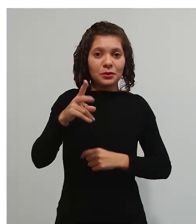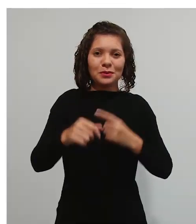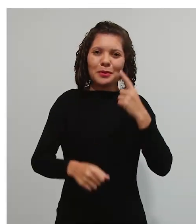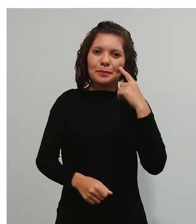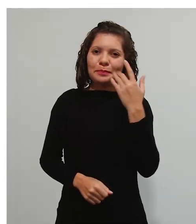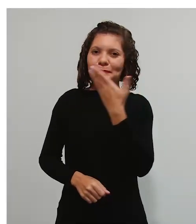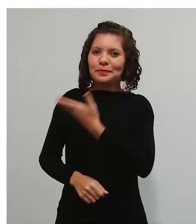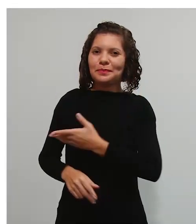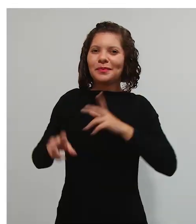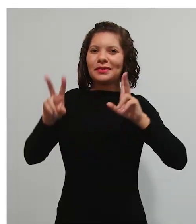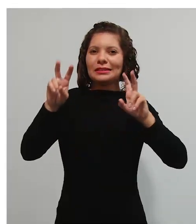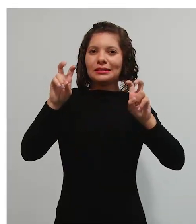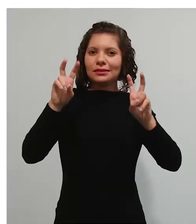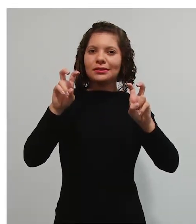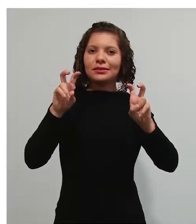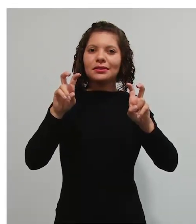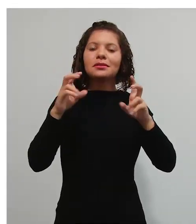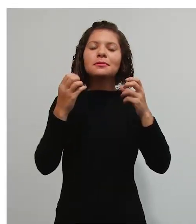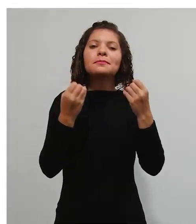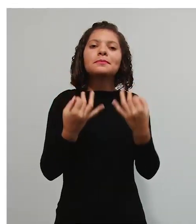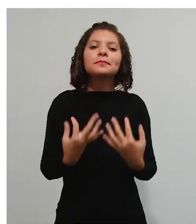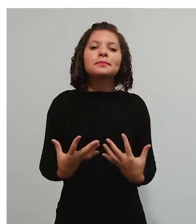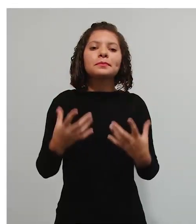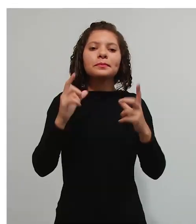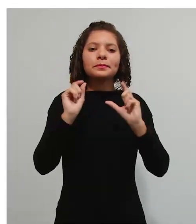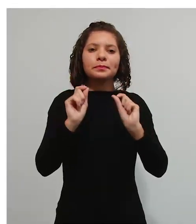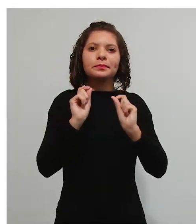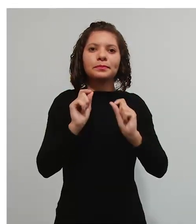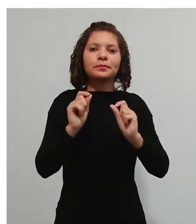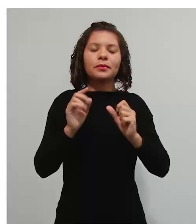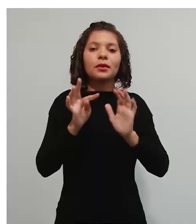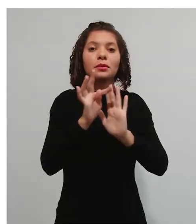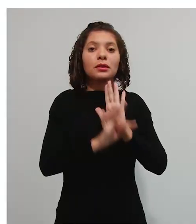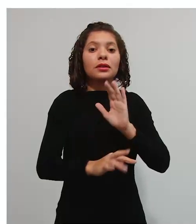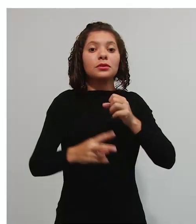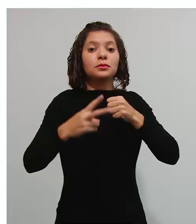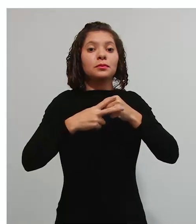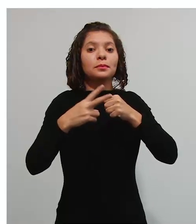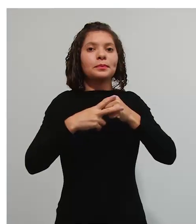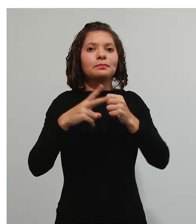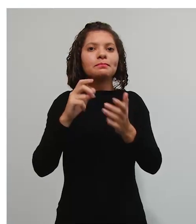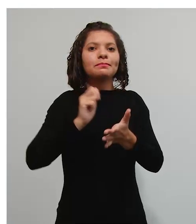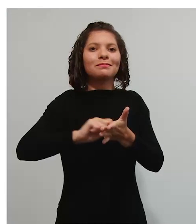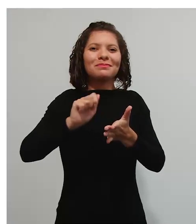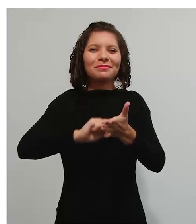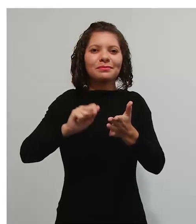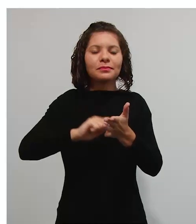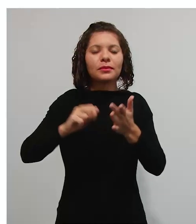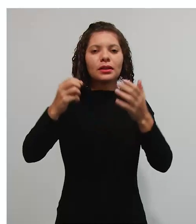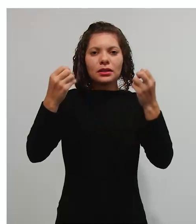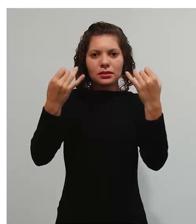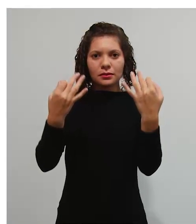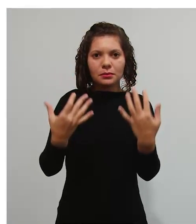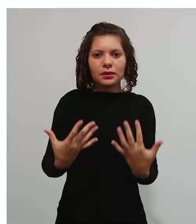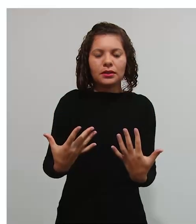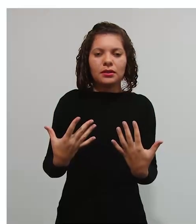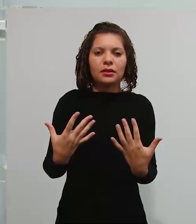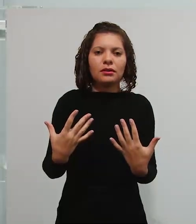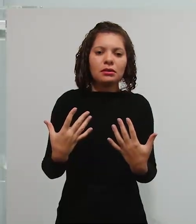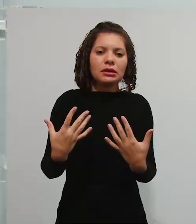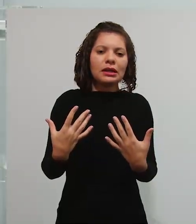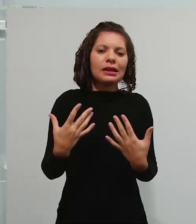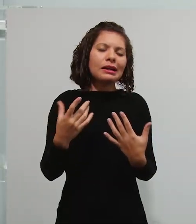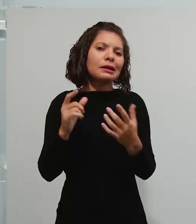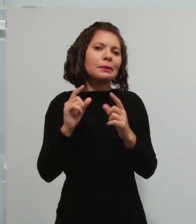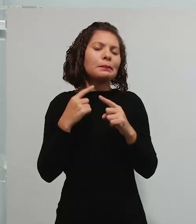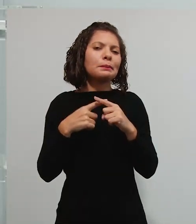uma citação do Durigan falando sobre o texto verbal escrito. Ele diz assim: por que que a escrita é